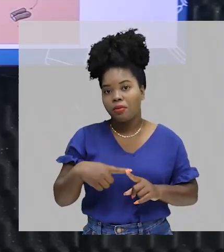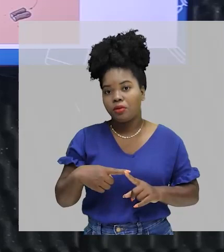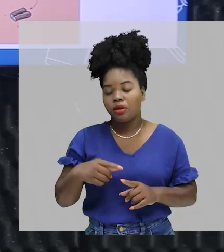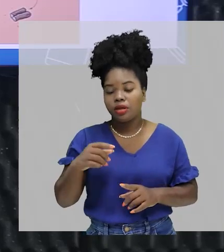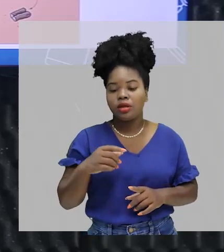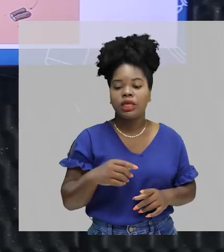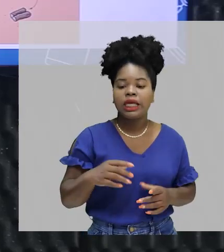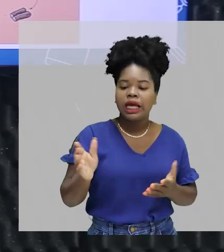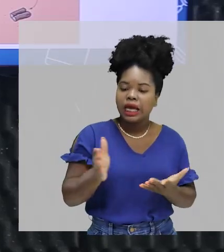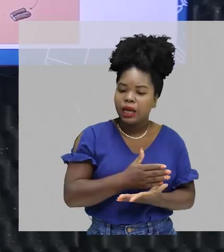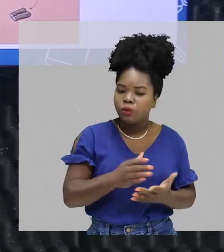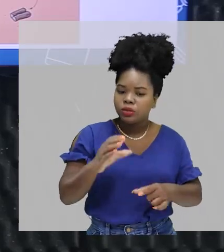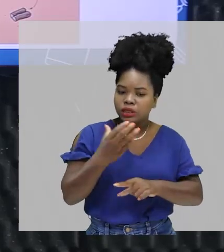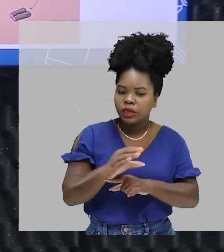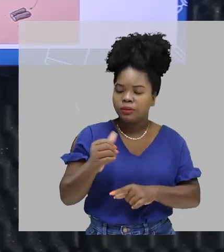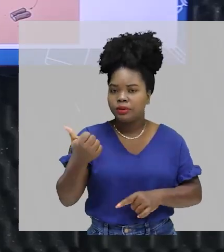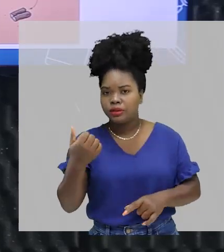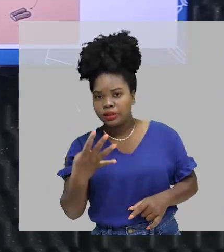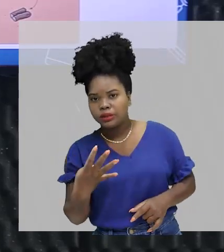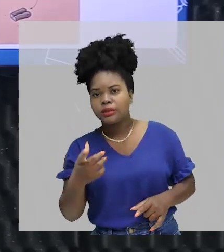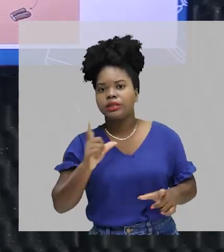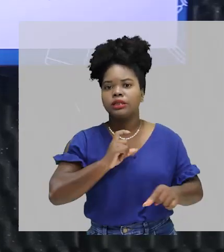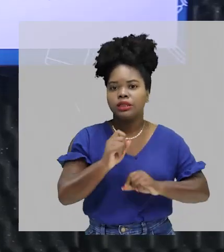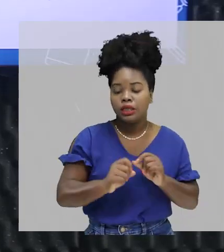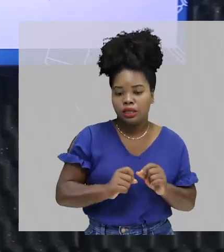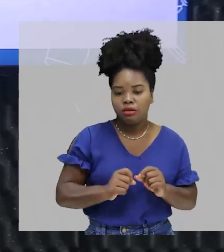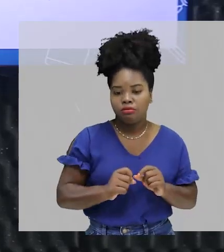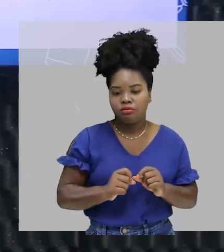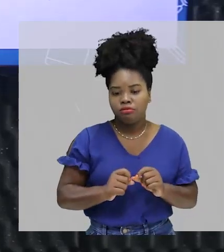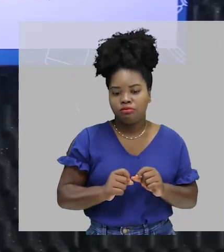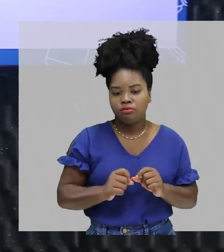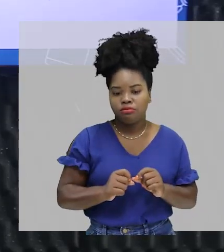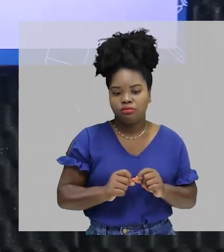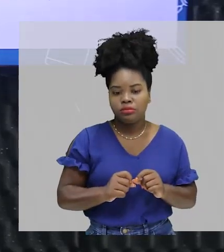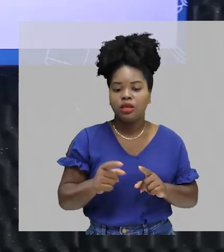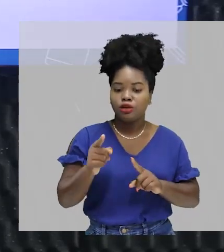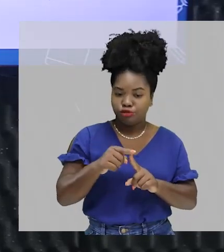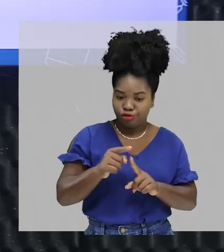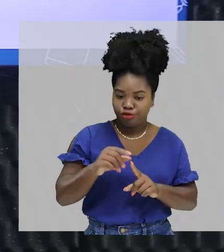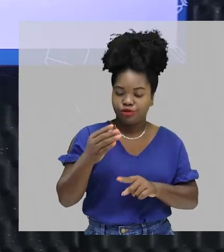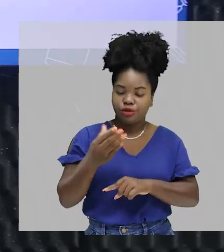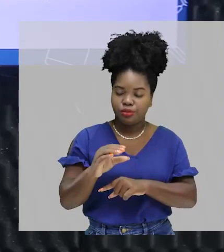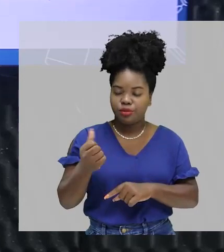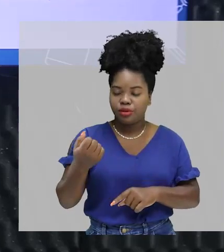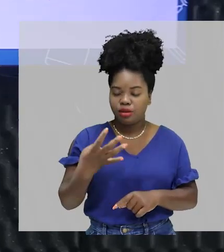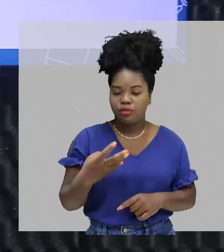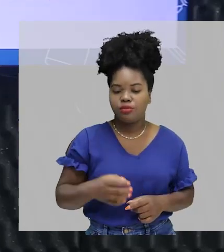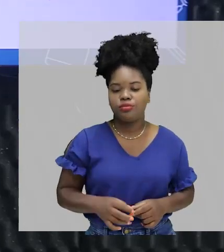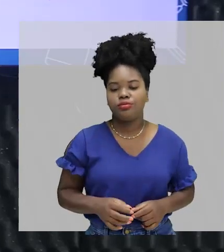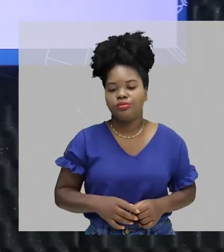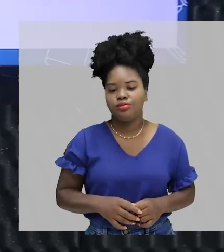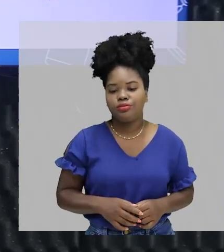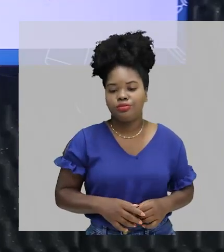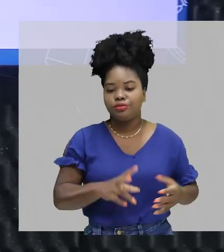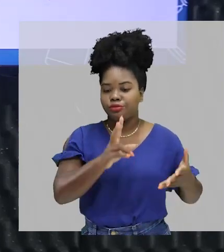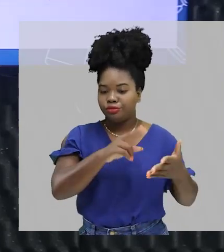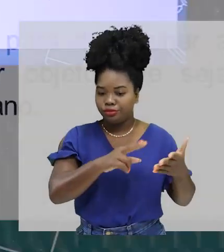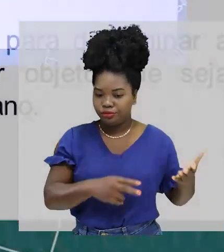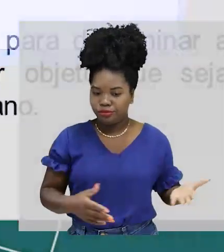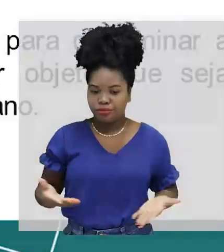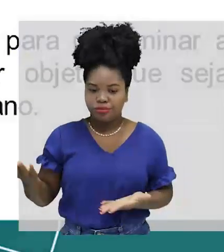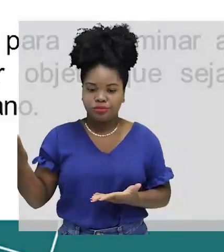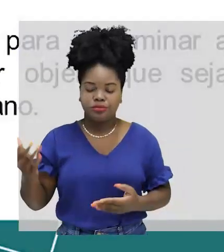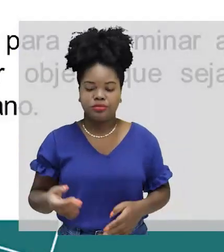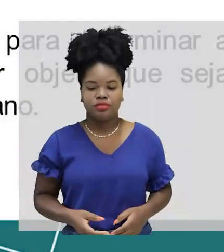alguns dos carbonos que compõem o nosso organismo é do tipo carbono 14. Então, os